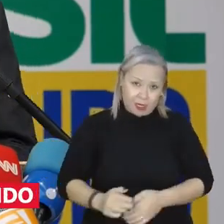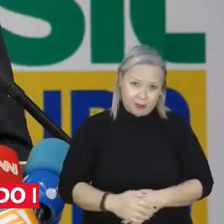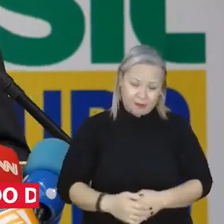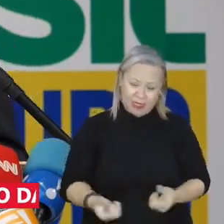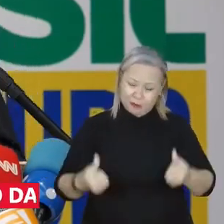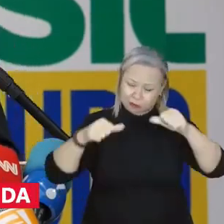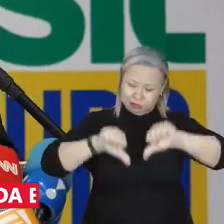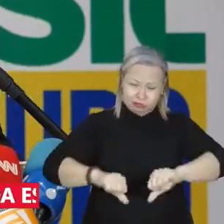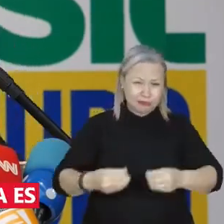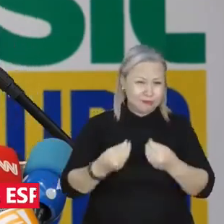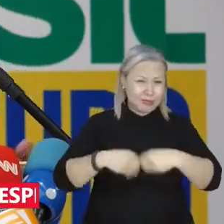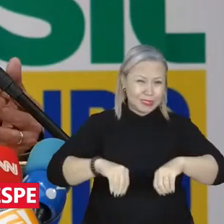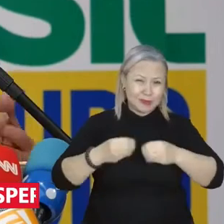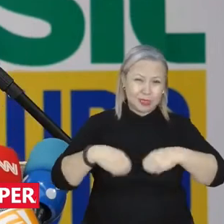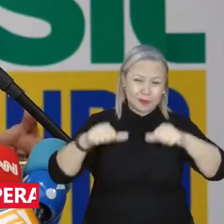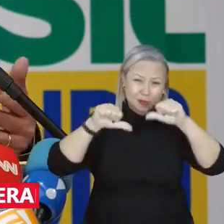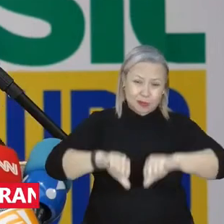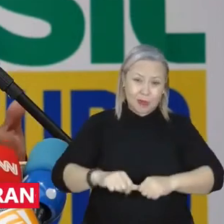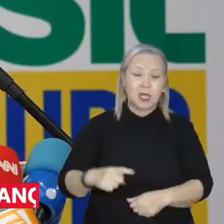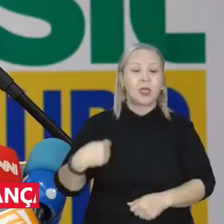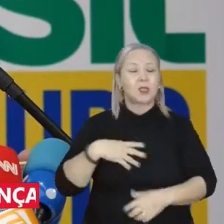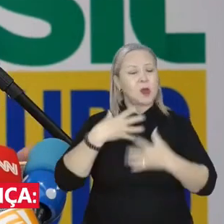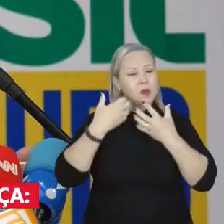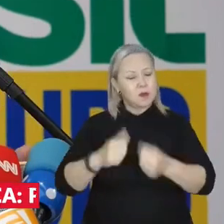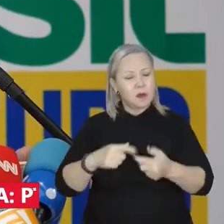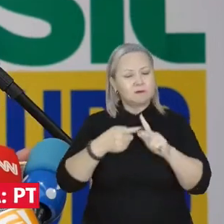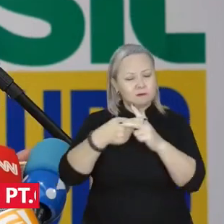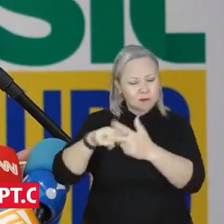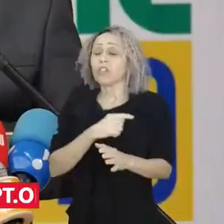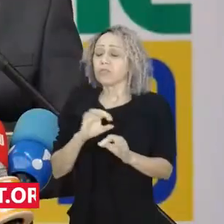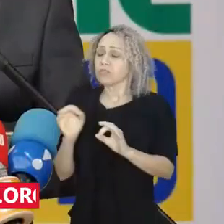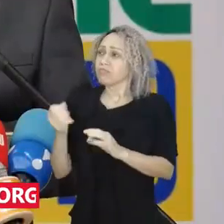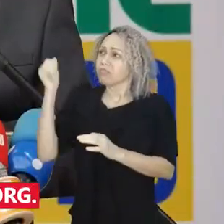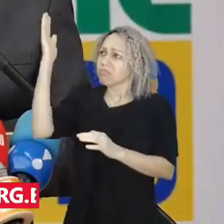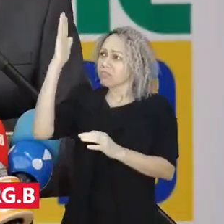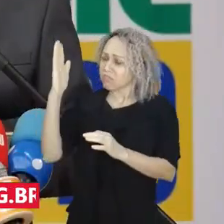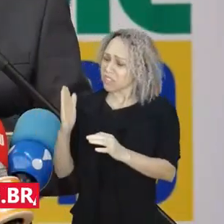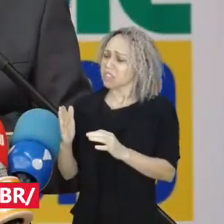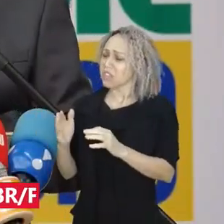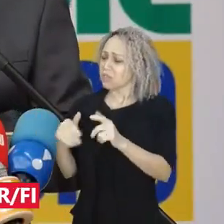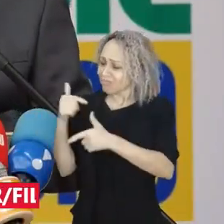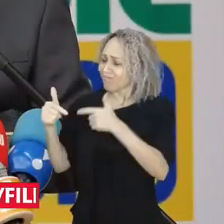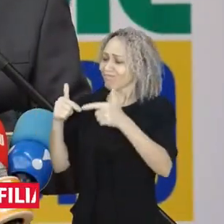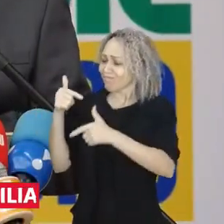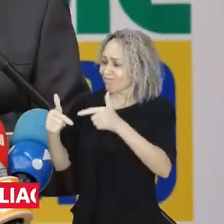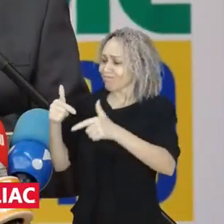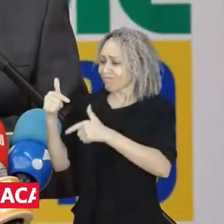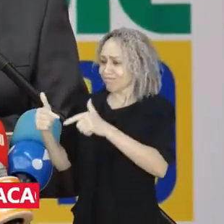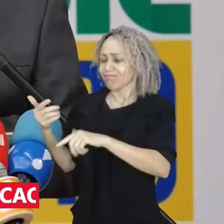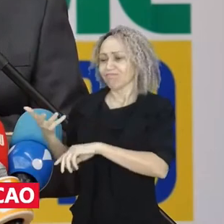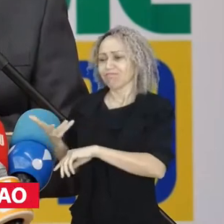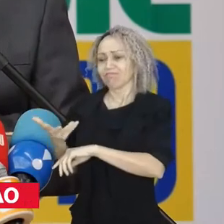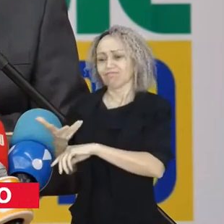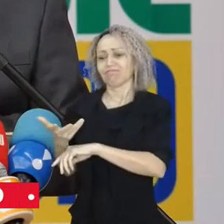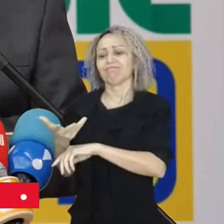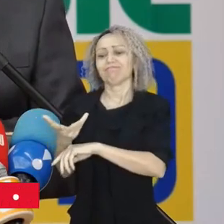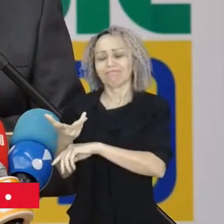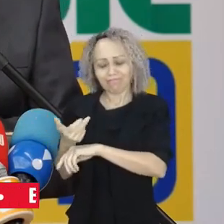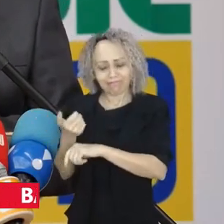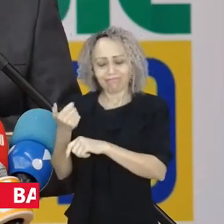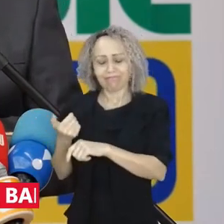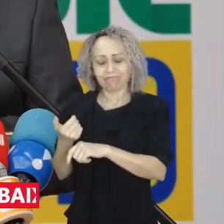desgraceira que eles quiserem nós vamos consertar esse país eu estou convencido que nós vamos fazer